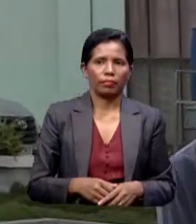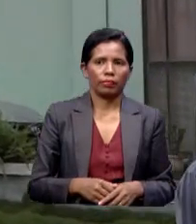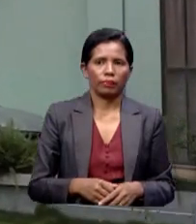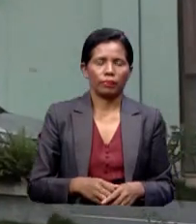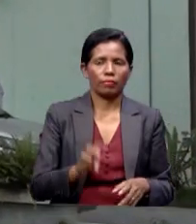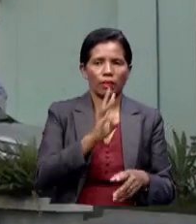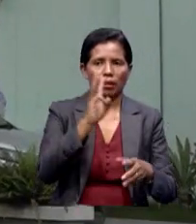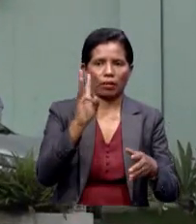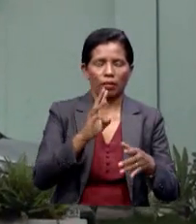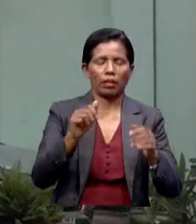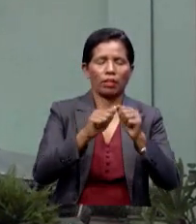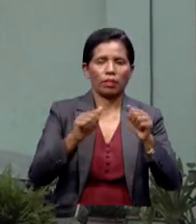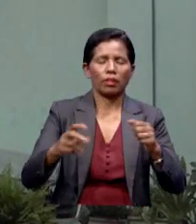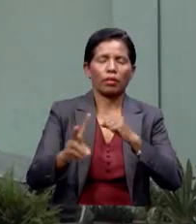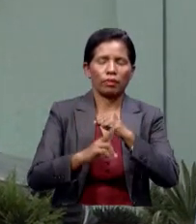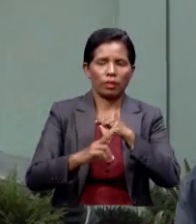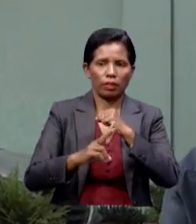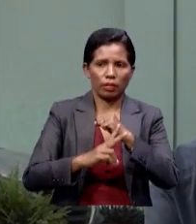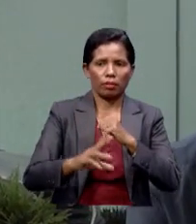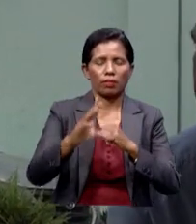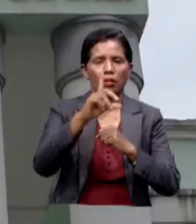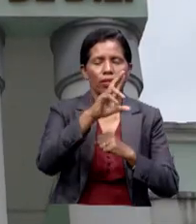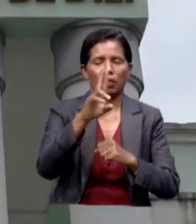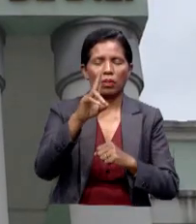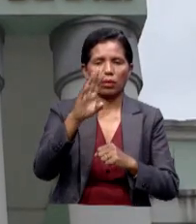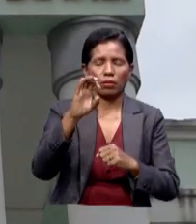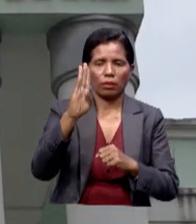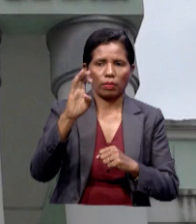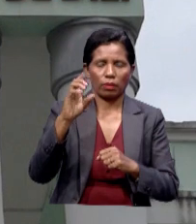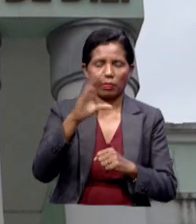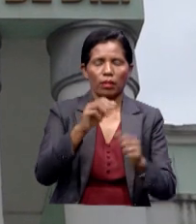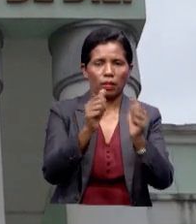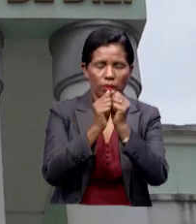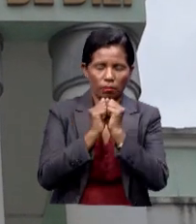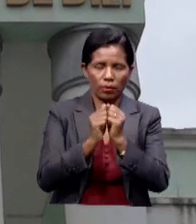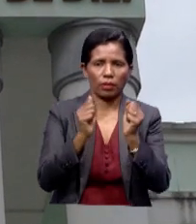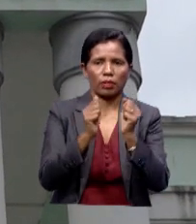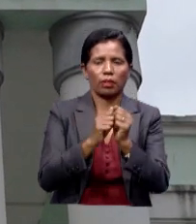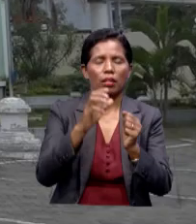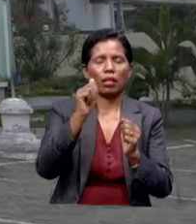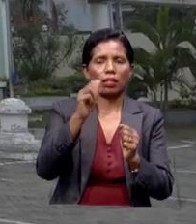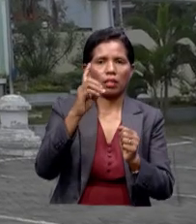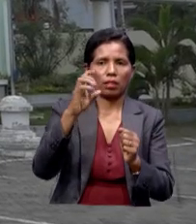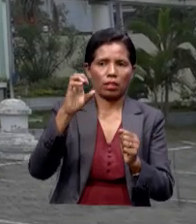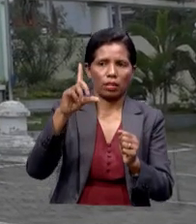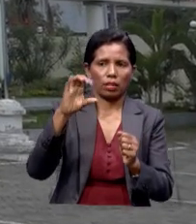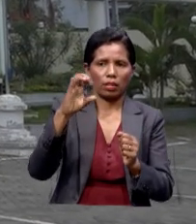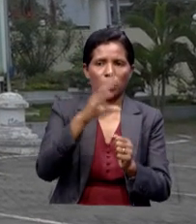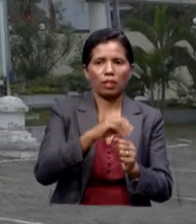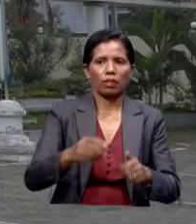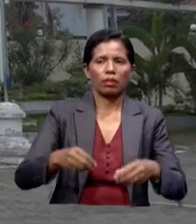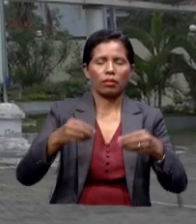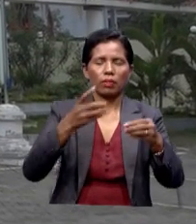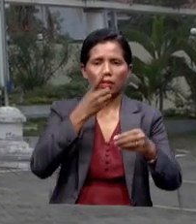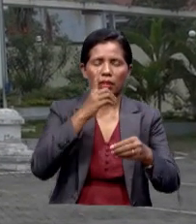Quarta-feira, né, advogado vítima Lotaria Bedford, Ruben Carvalho Pereira, acompanha minha cliente Adelino Batista, presta declaração